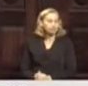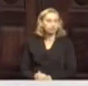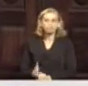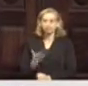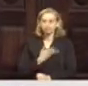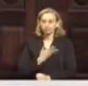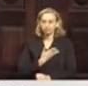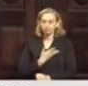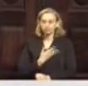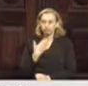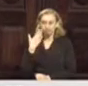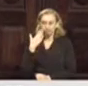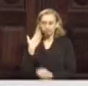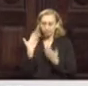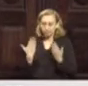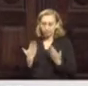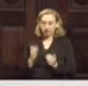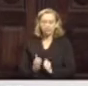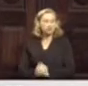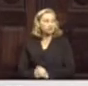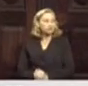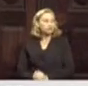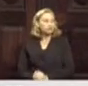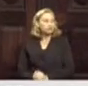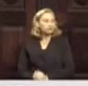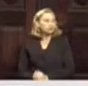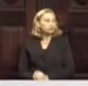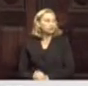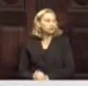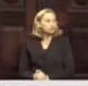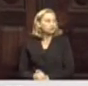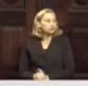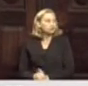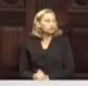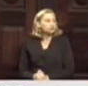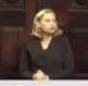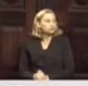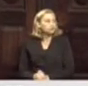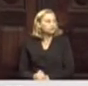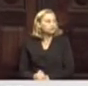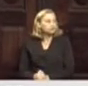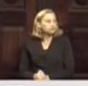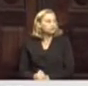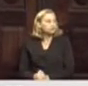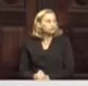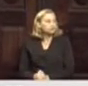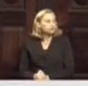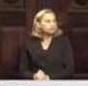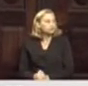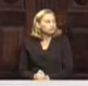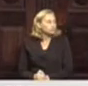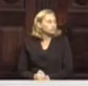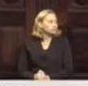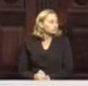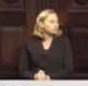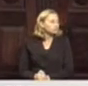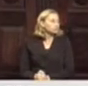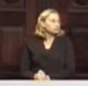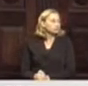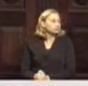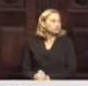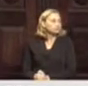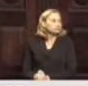presentes que ainda resistem o intenso dia de